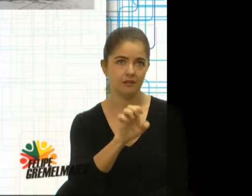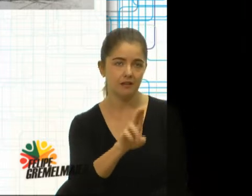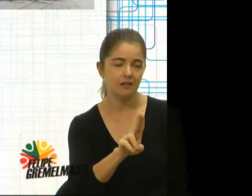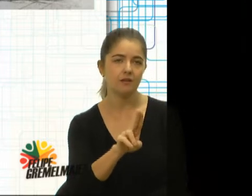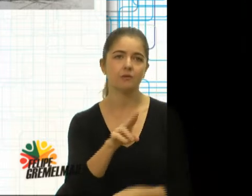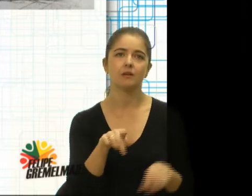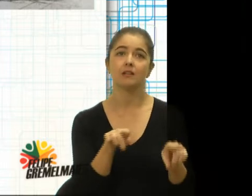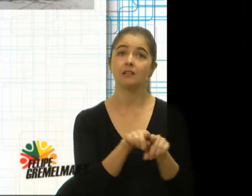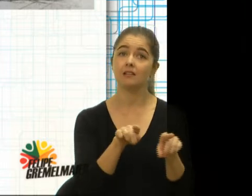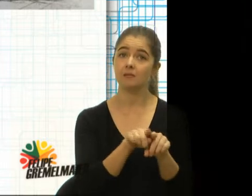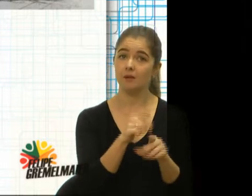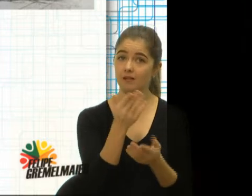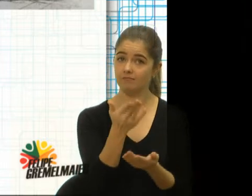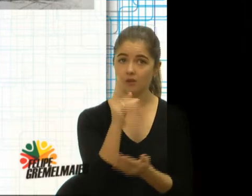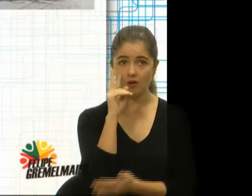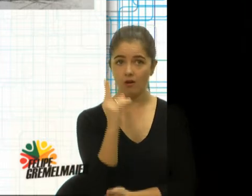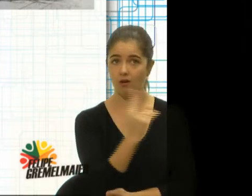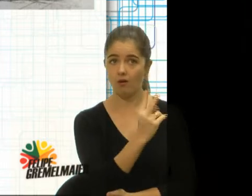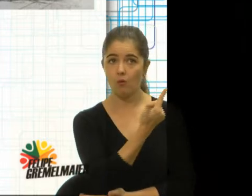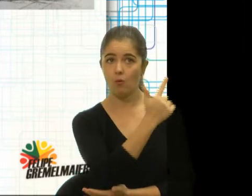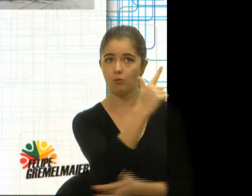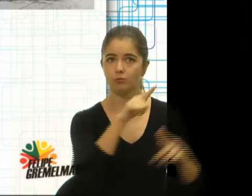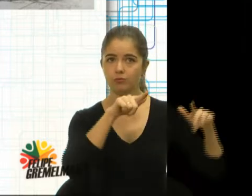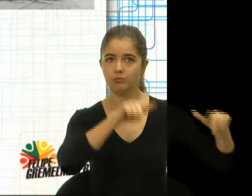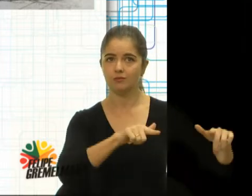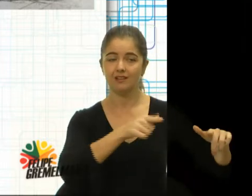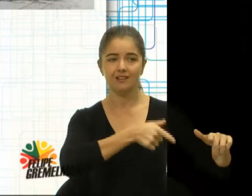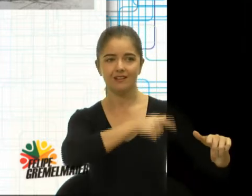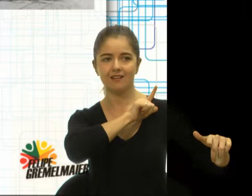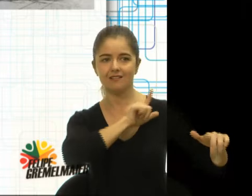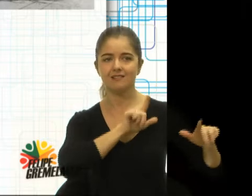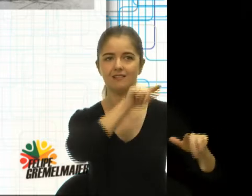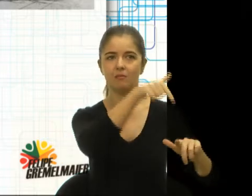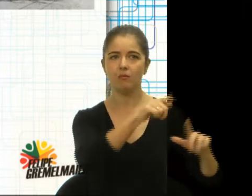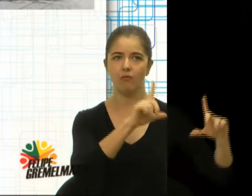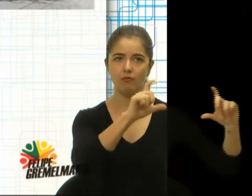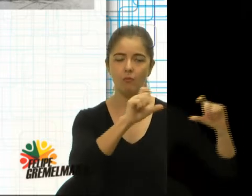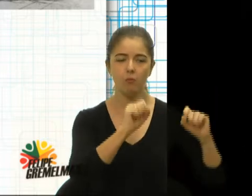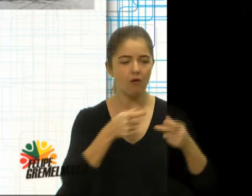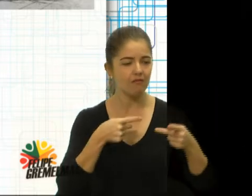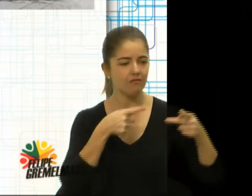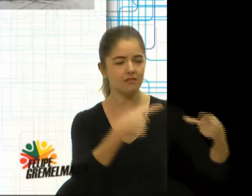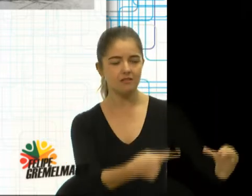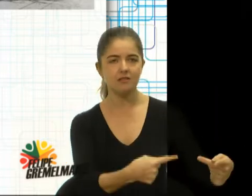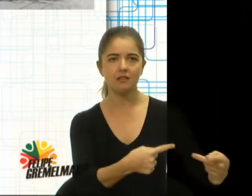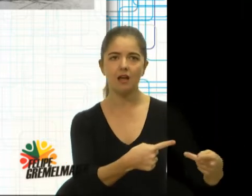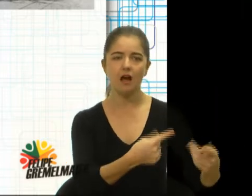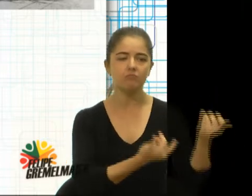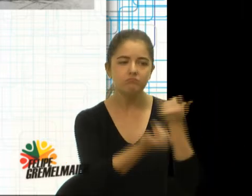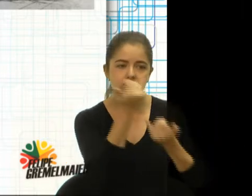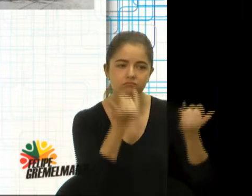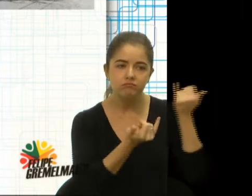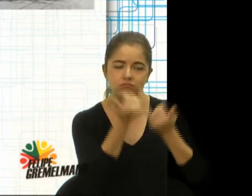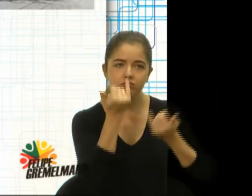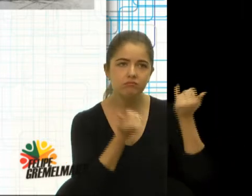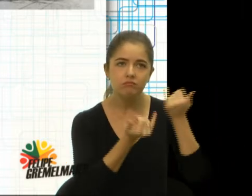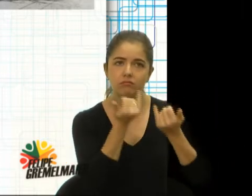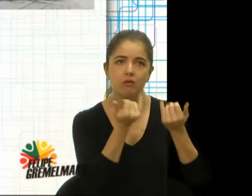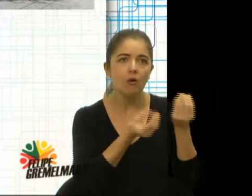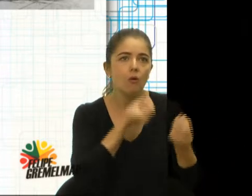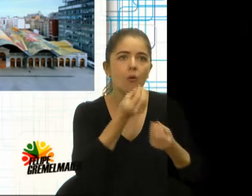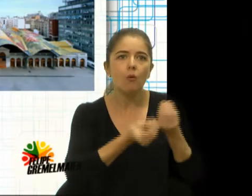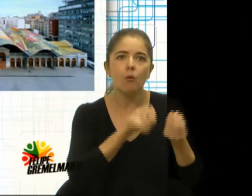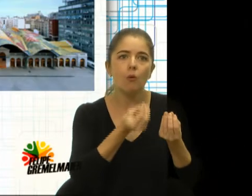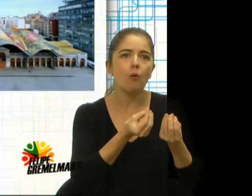também em Montevidéu. É outro espaço que o município pode ir lá visitar e buscar informações de geração